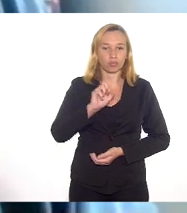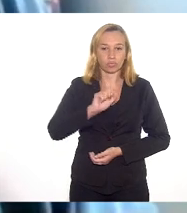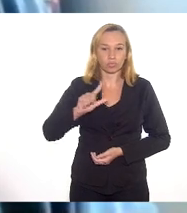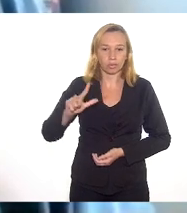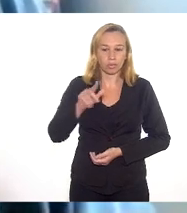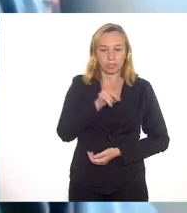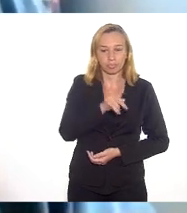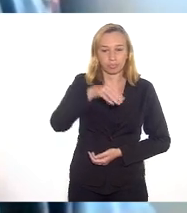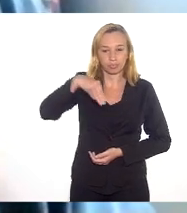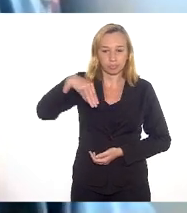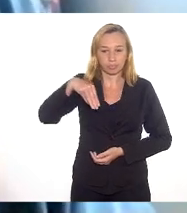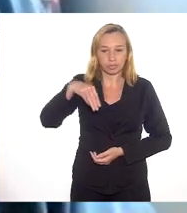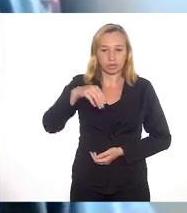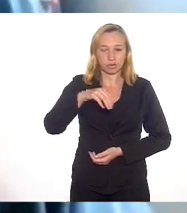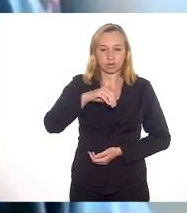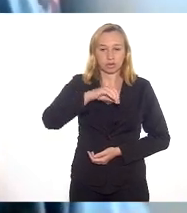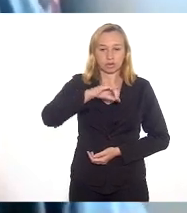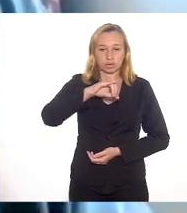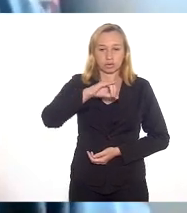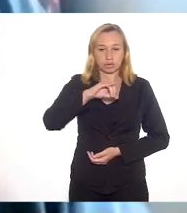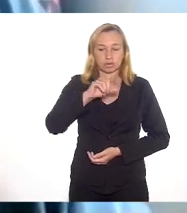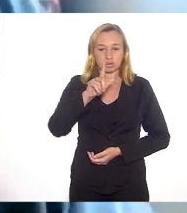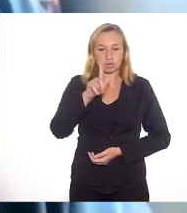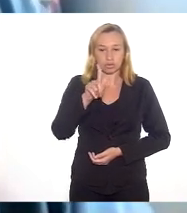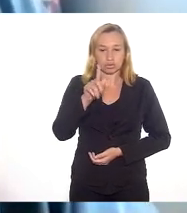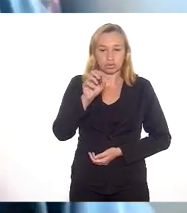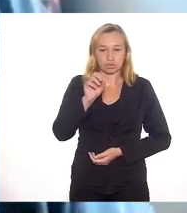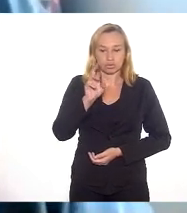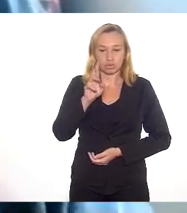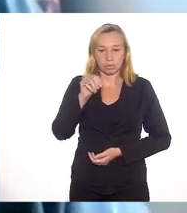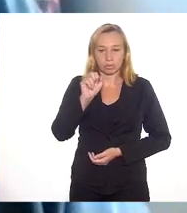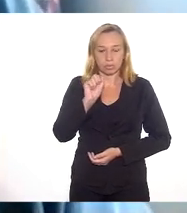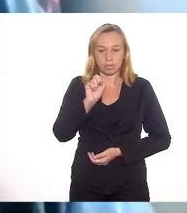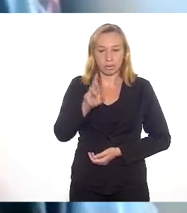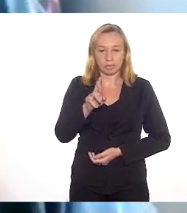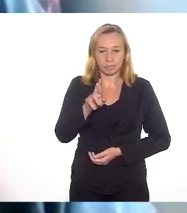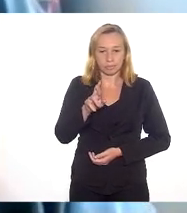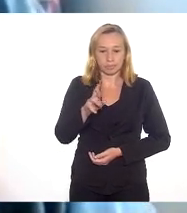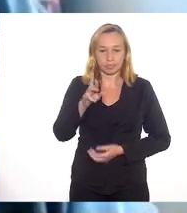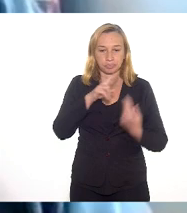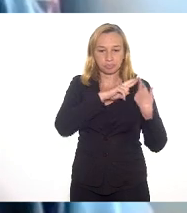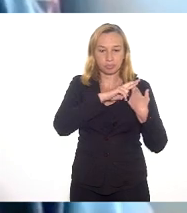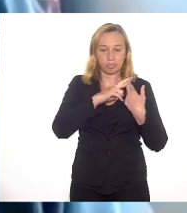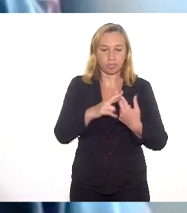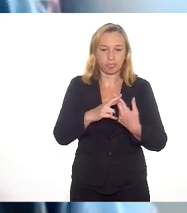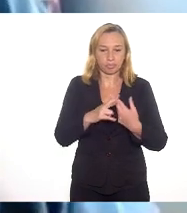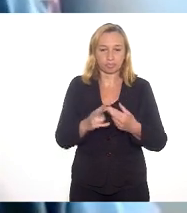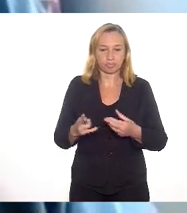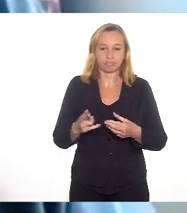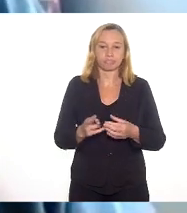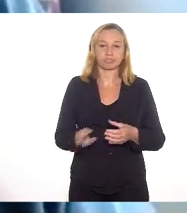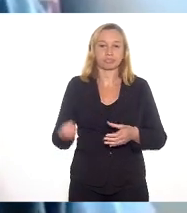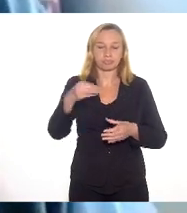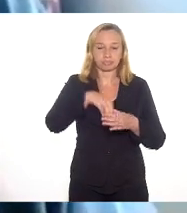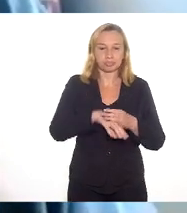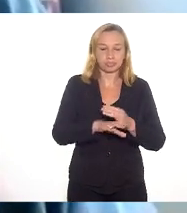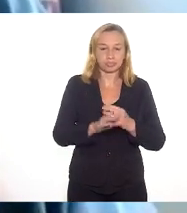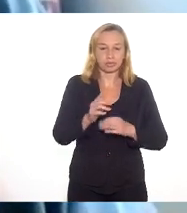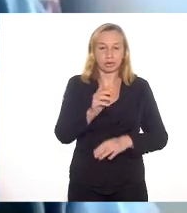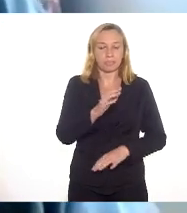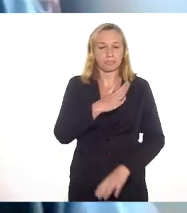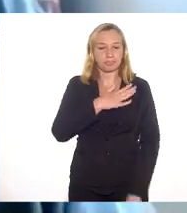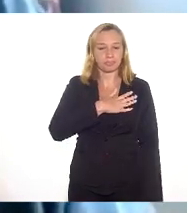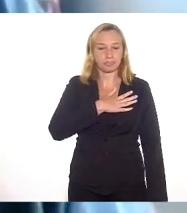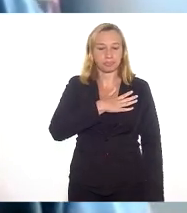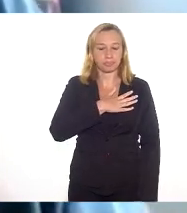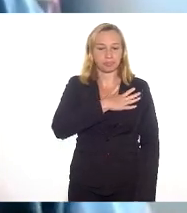PM Jomar Fernando da Silva, que é o responsável por implantar isso na PM, tenente-coronel Emerson